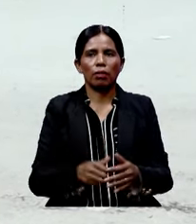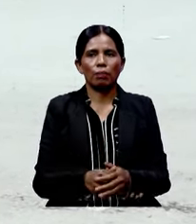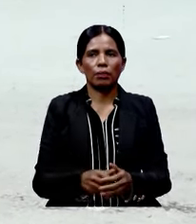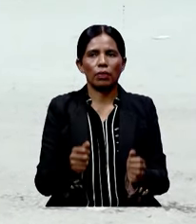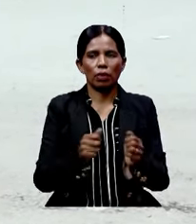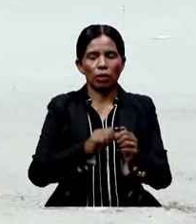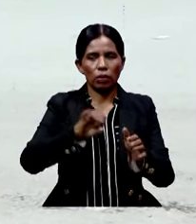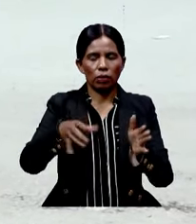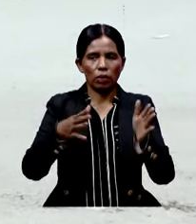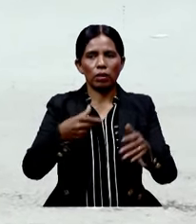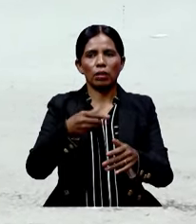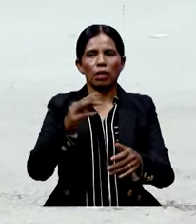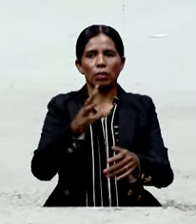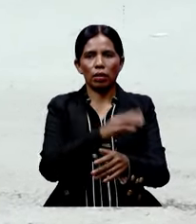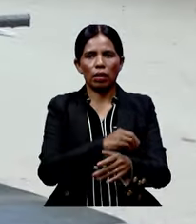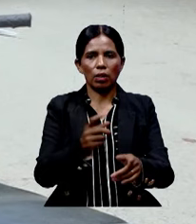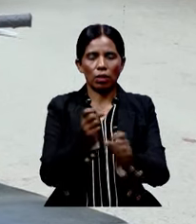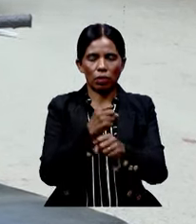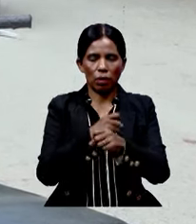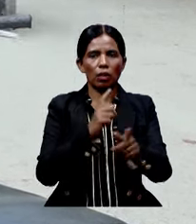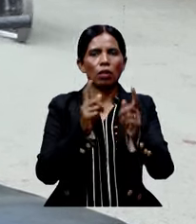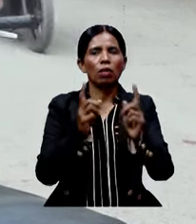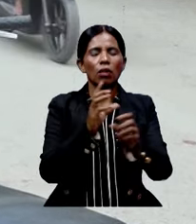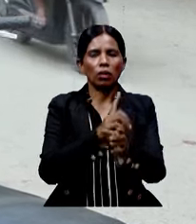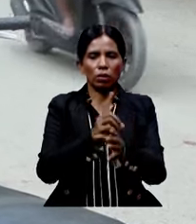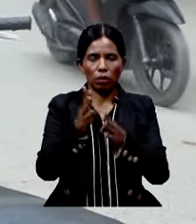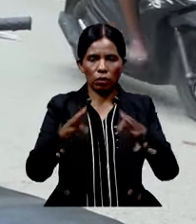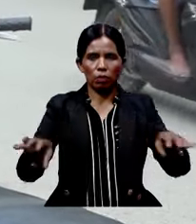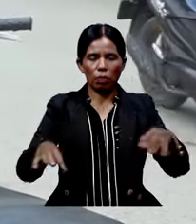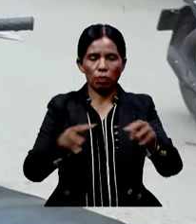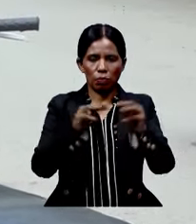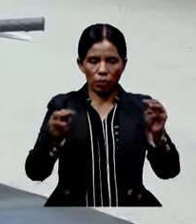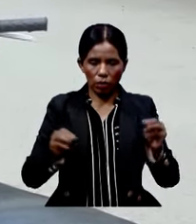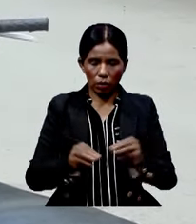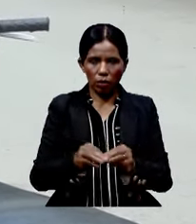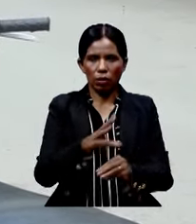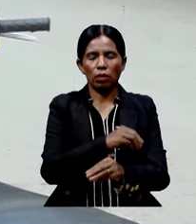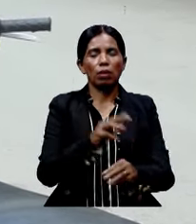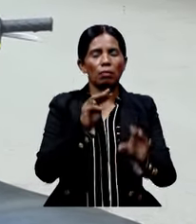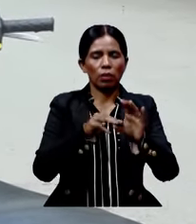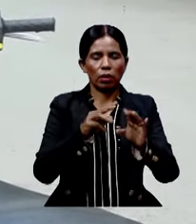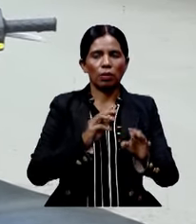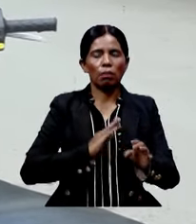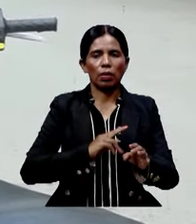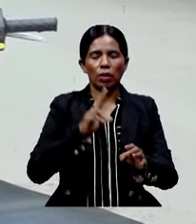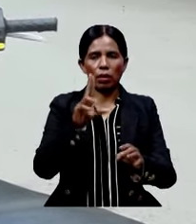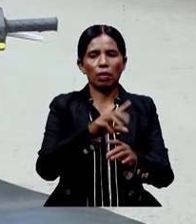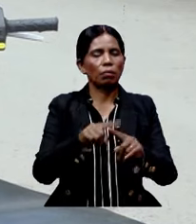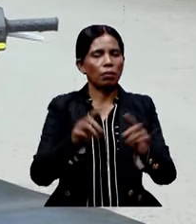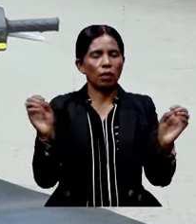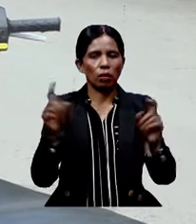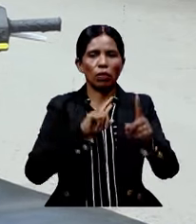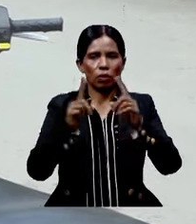né, jornalista GMN tenta atuar a confirmação no diretor Serviço Municipal Gestão Mercado no Turismo, mas bela coi